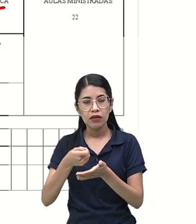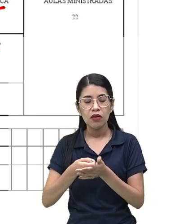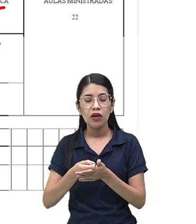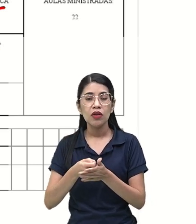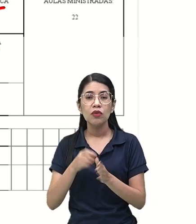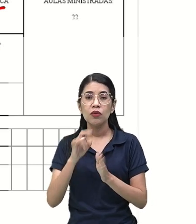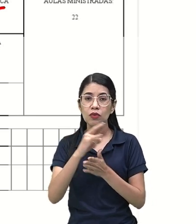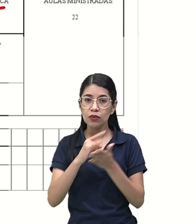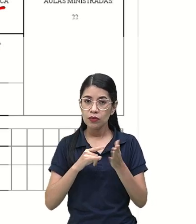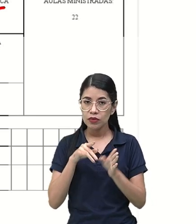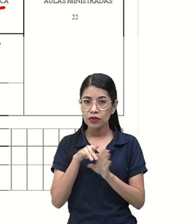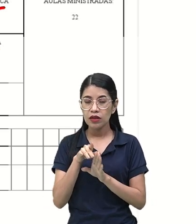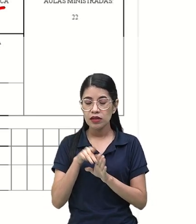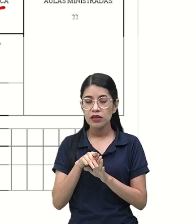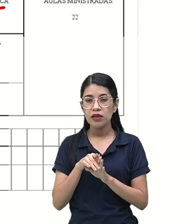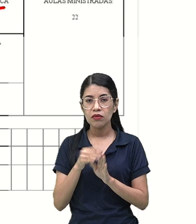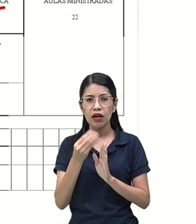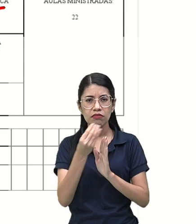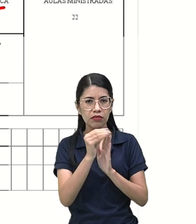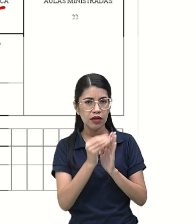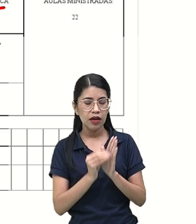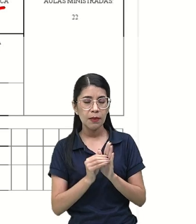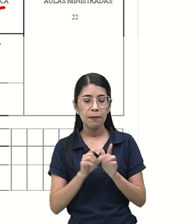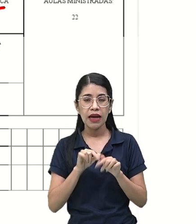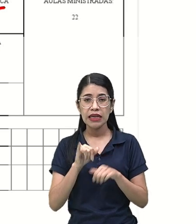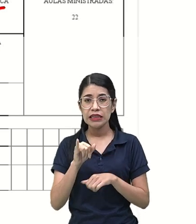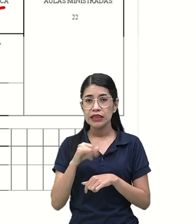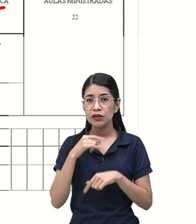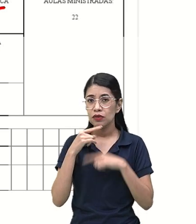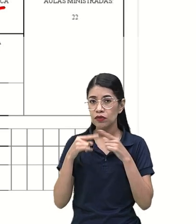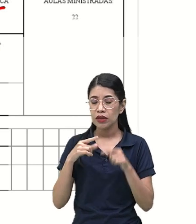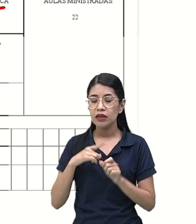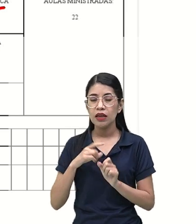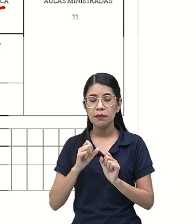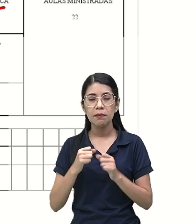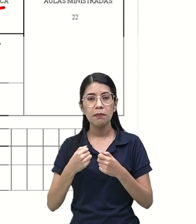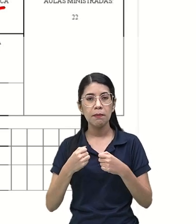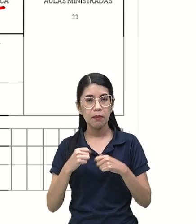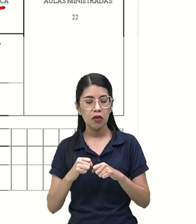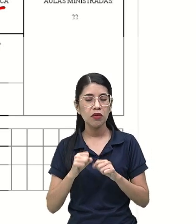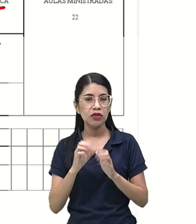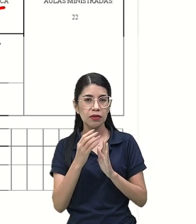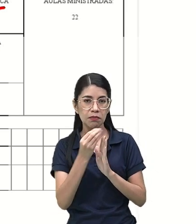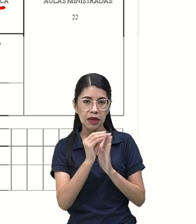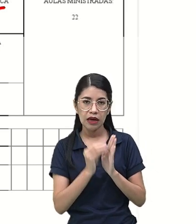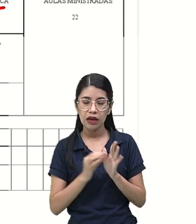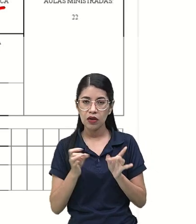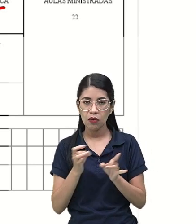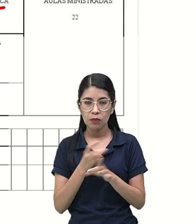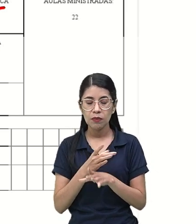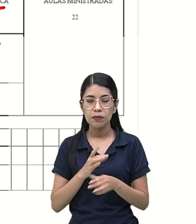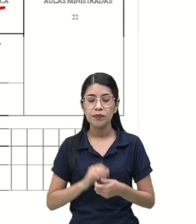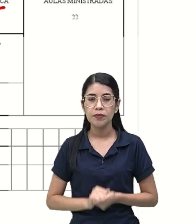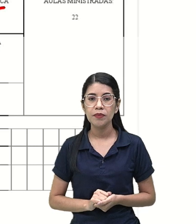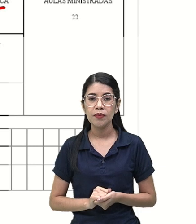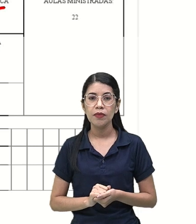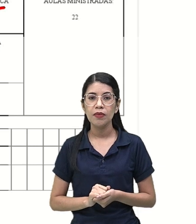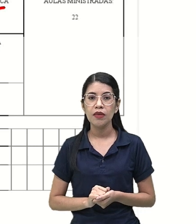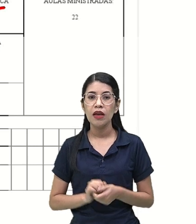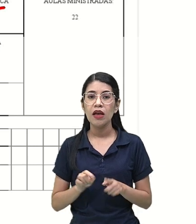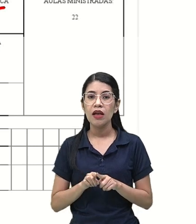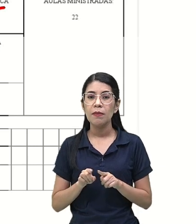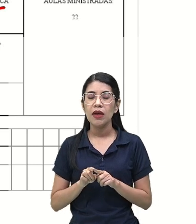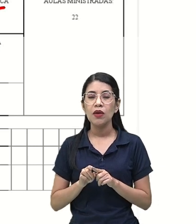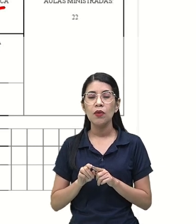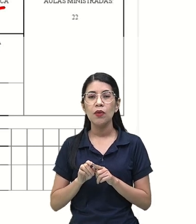tá? Mas, por via das dúvidas, é bom que se preencha tudo, né? E aí, aqui também esse ato de criação vai vir lá